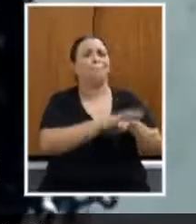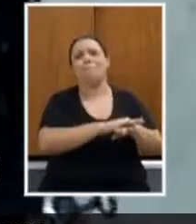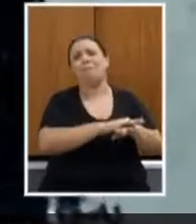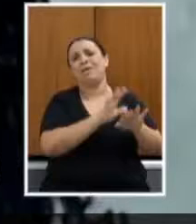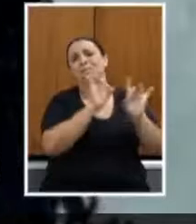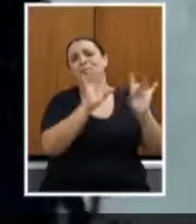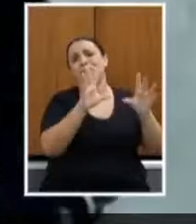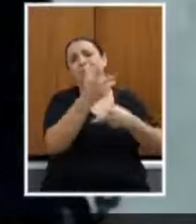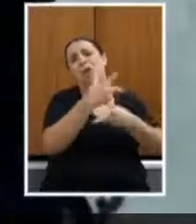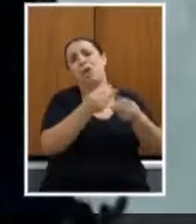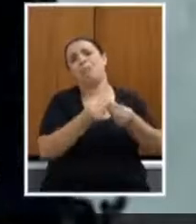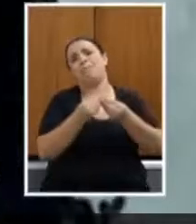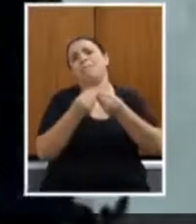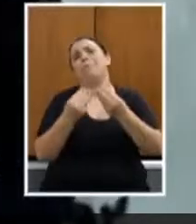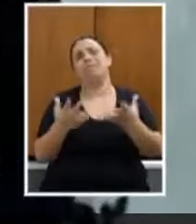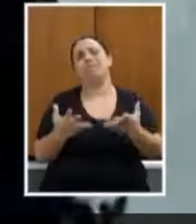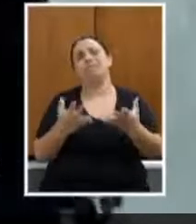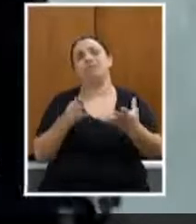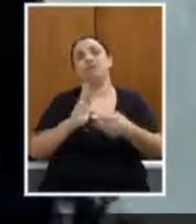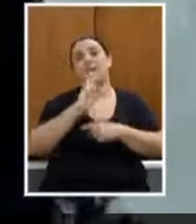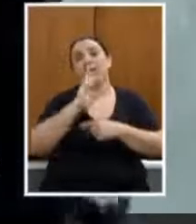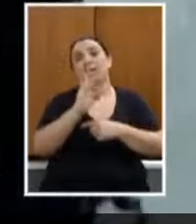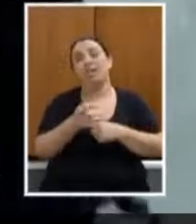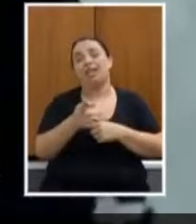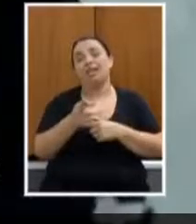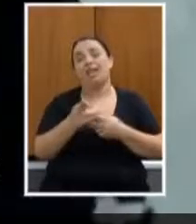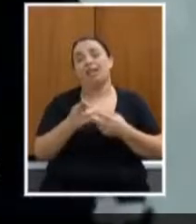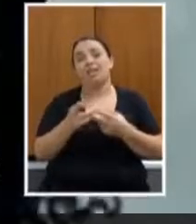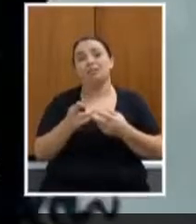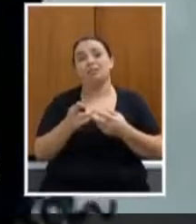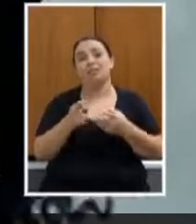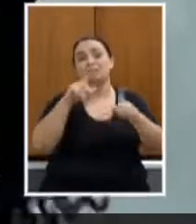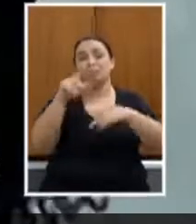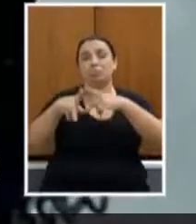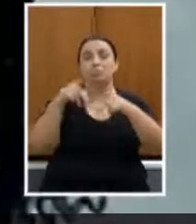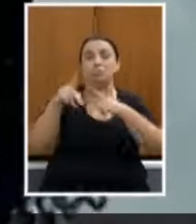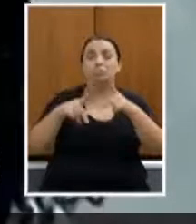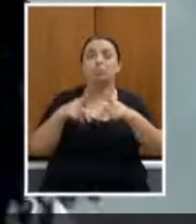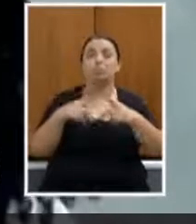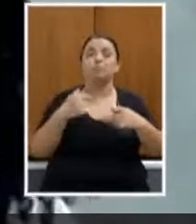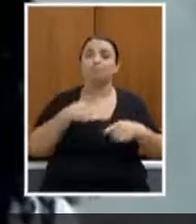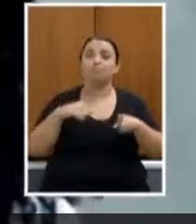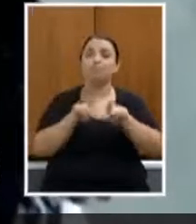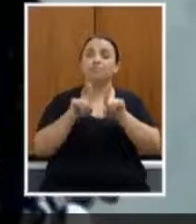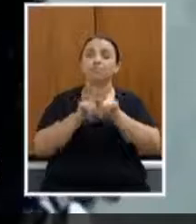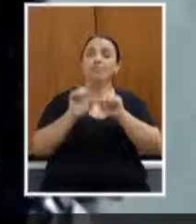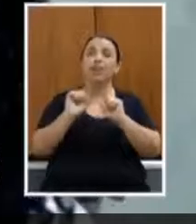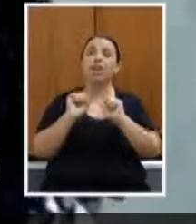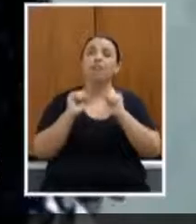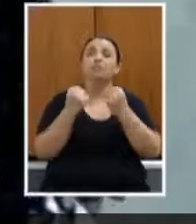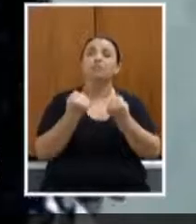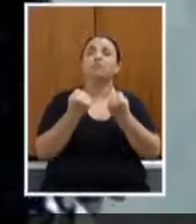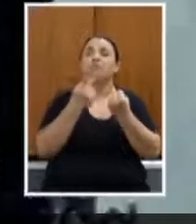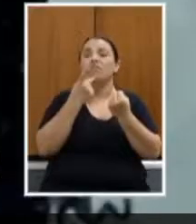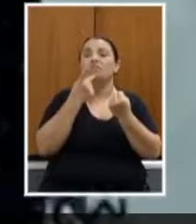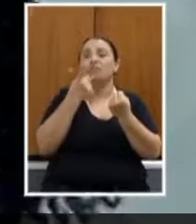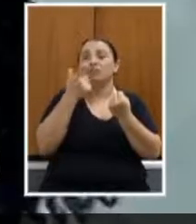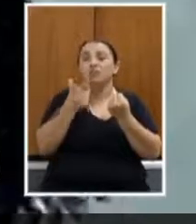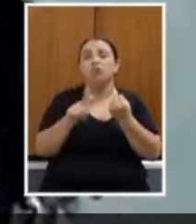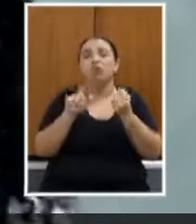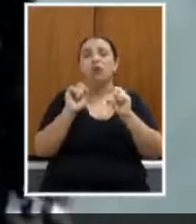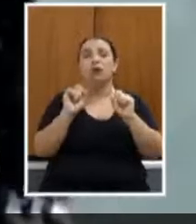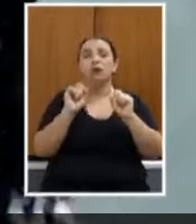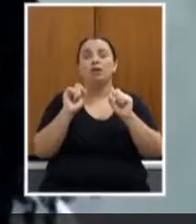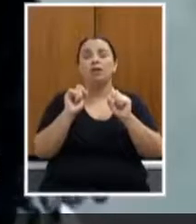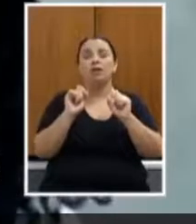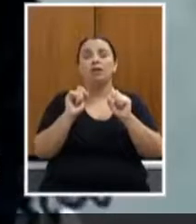essa solução que dá resposta para ambos os lados. Quero reforçar aqui que a gente doou o terreno para a